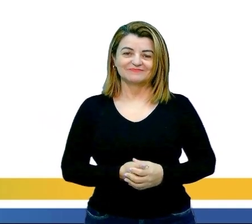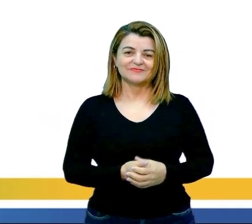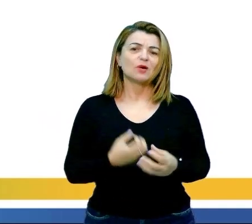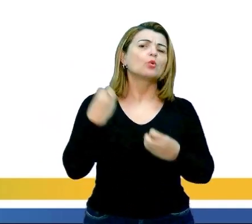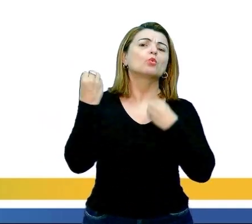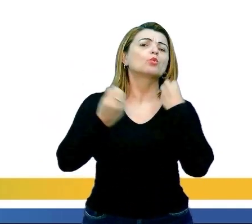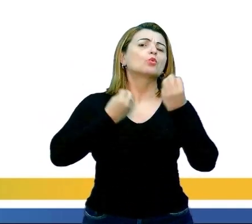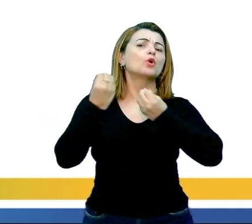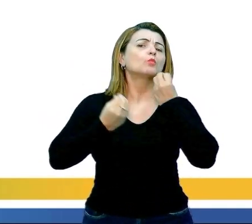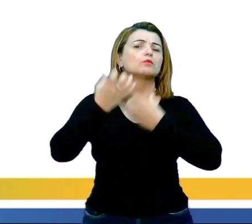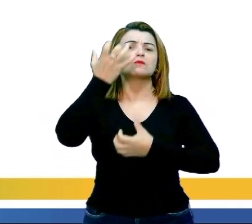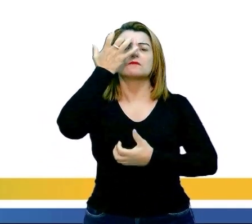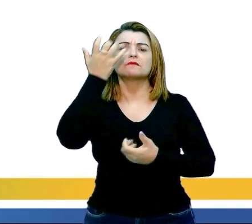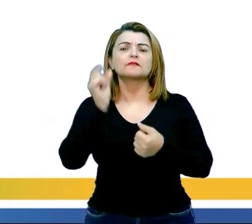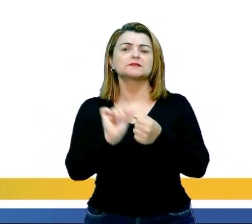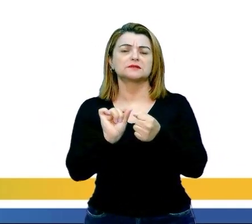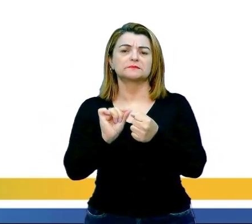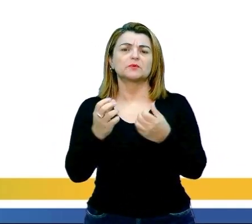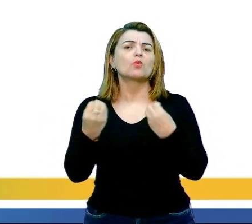Como é que a gente faz ali?